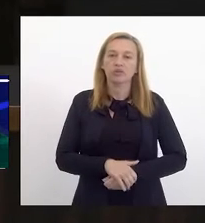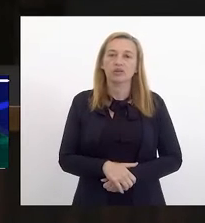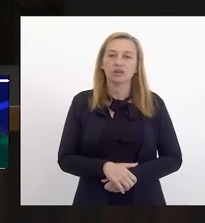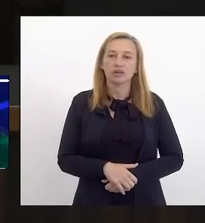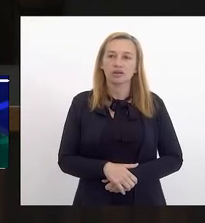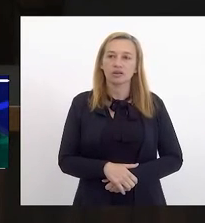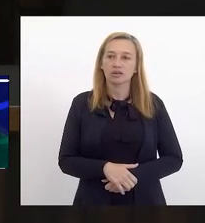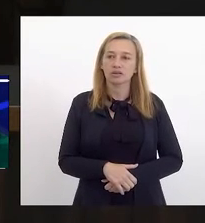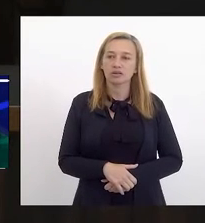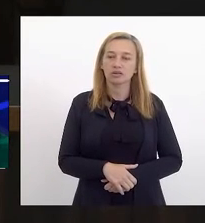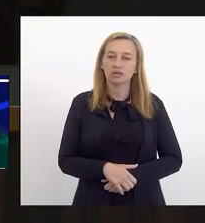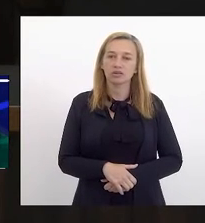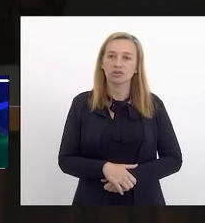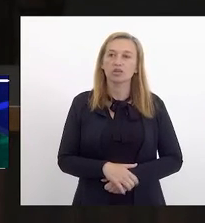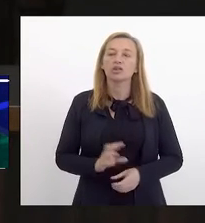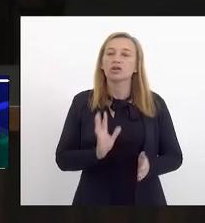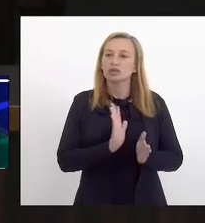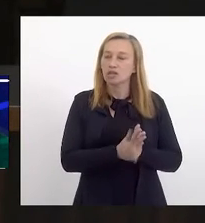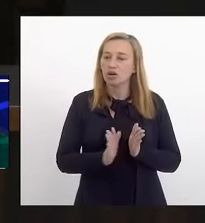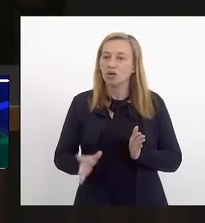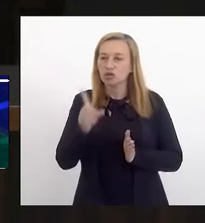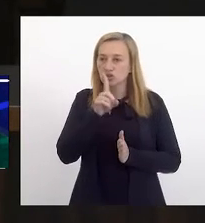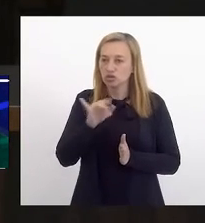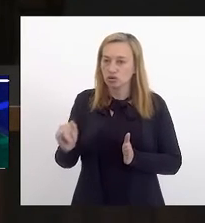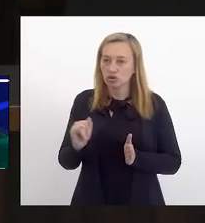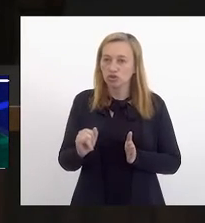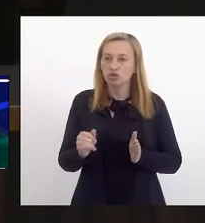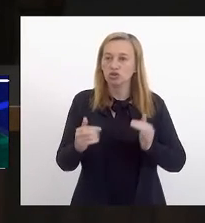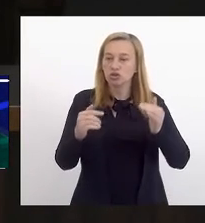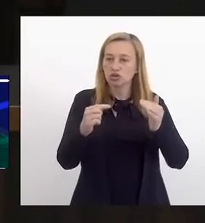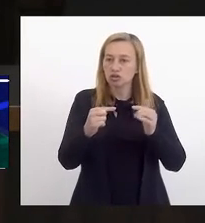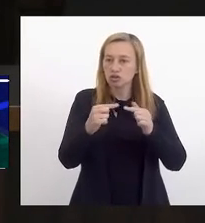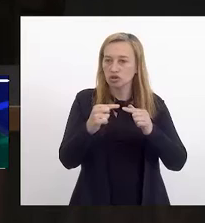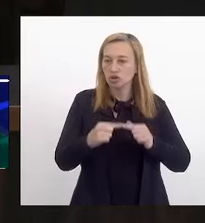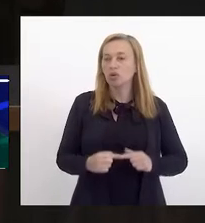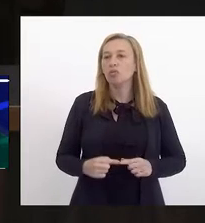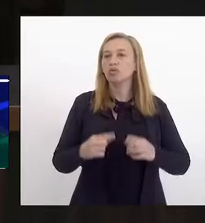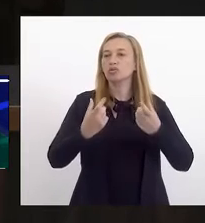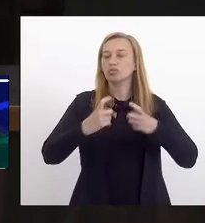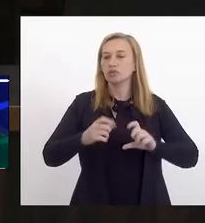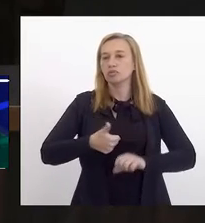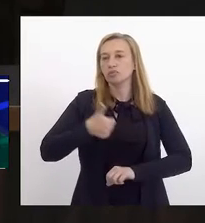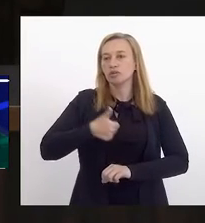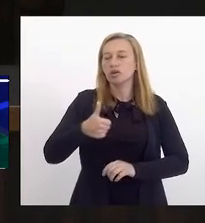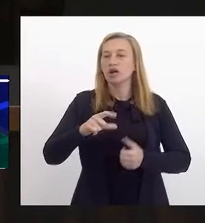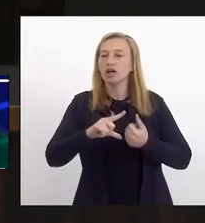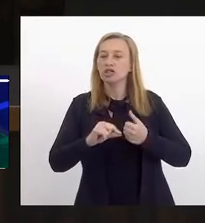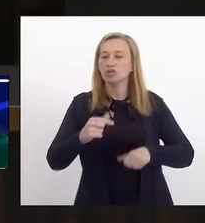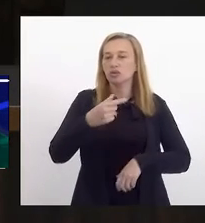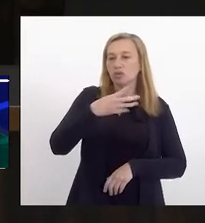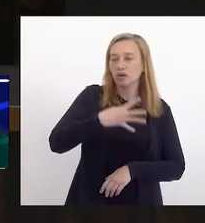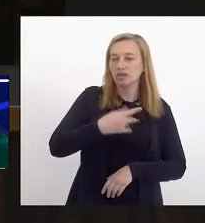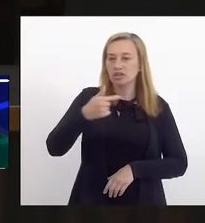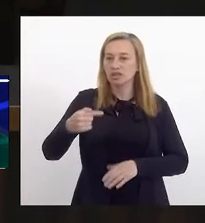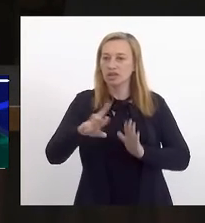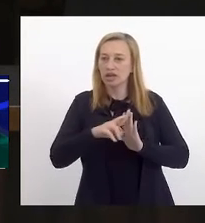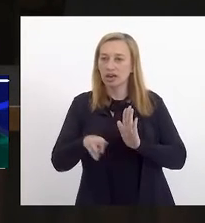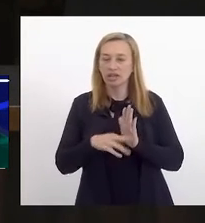Aprovado. Incluídos na ordem do dia, de acordo com o parágrafo 1º do artigo 47 do Regimento